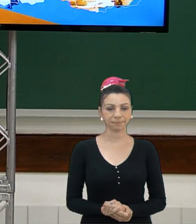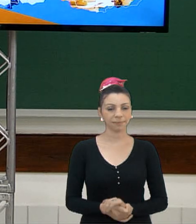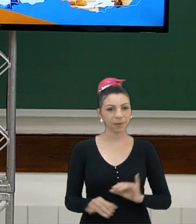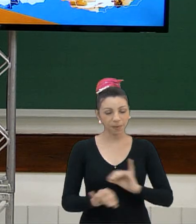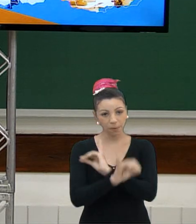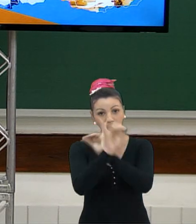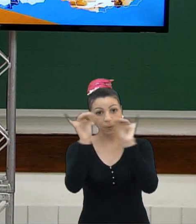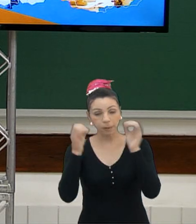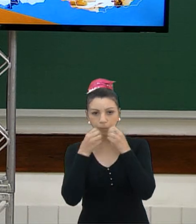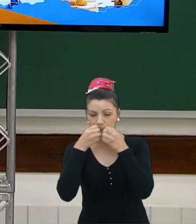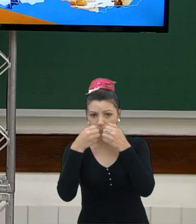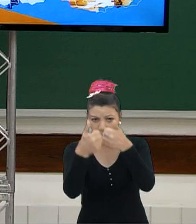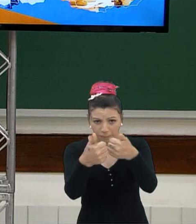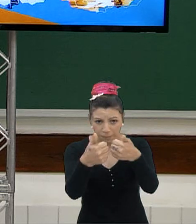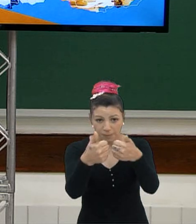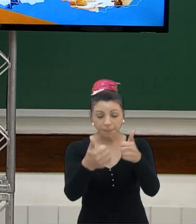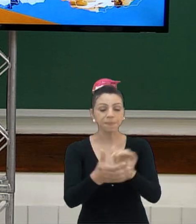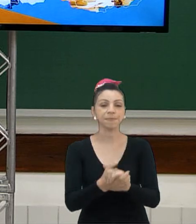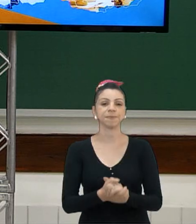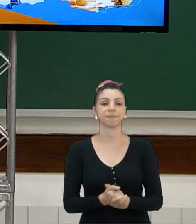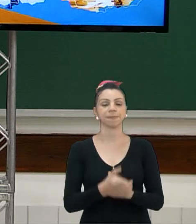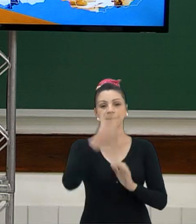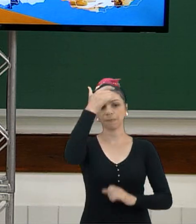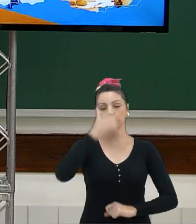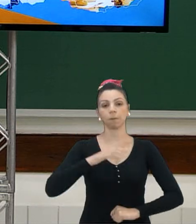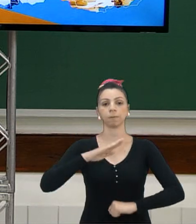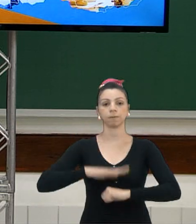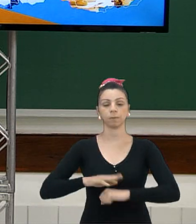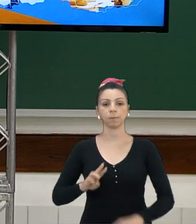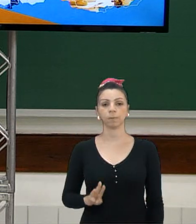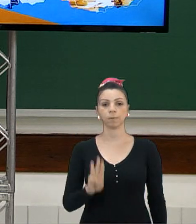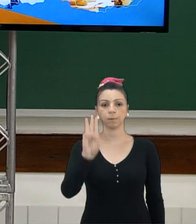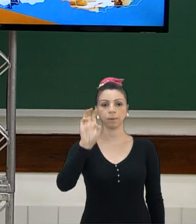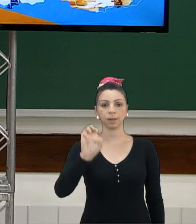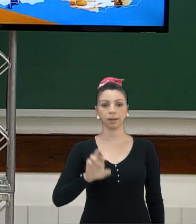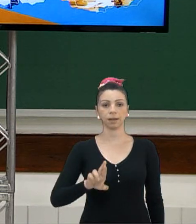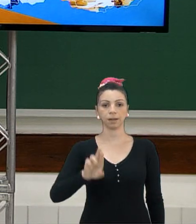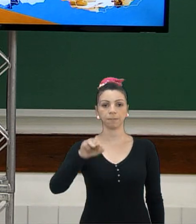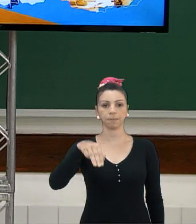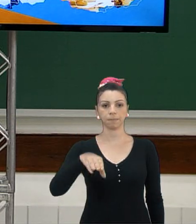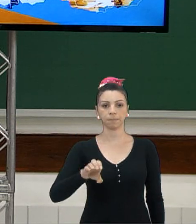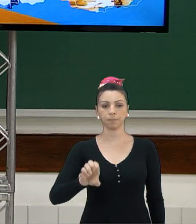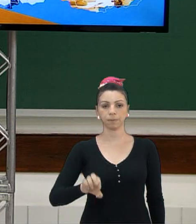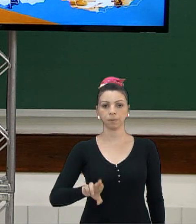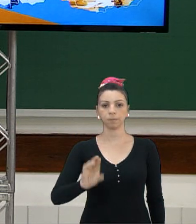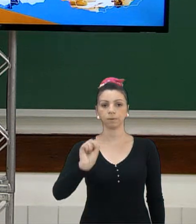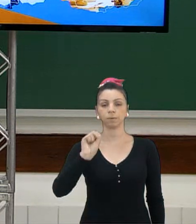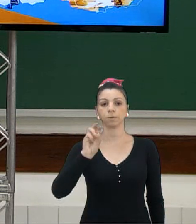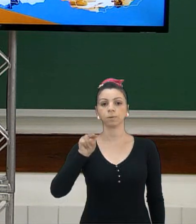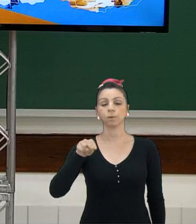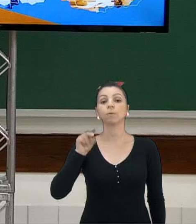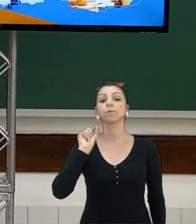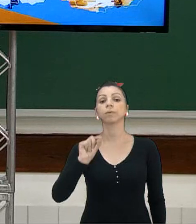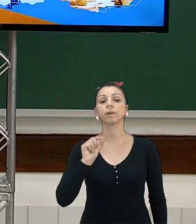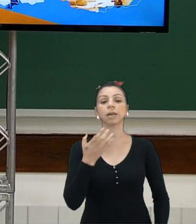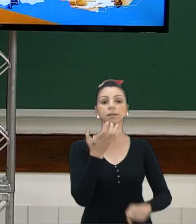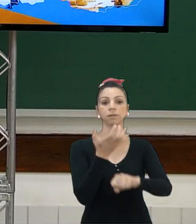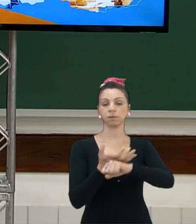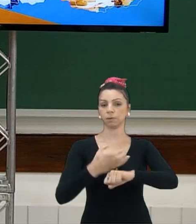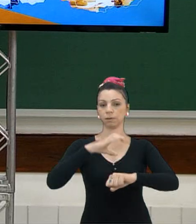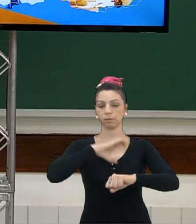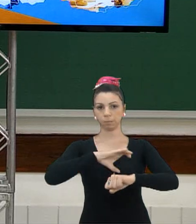Oi pessoal, tudo bem com vocês? Eu sou o professor Emerson, estou trabalhando a língua portuguesa com vocês aí da primeira série.